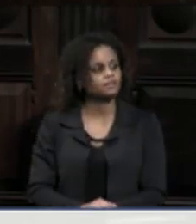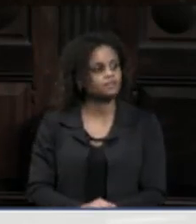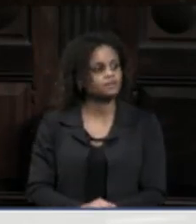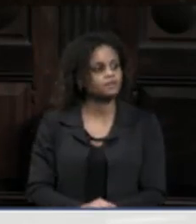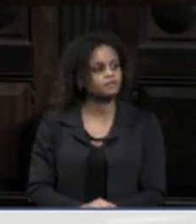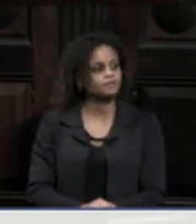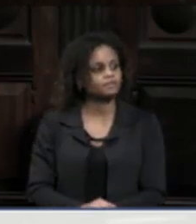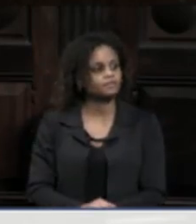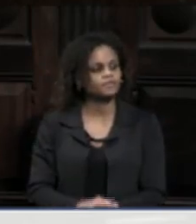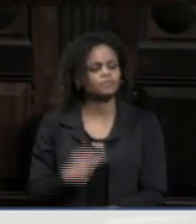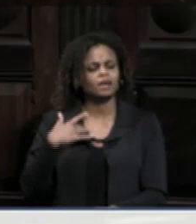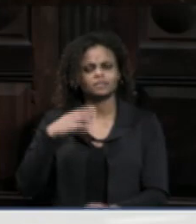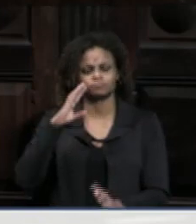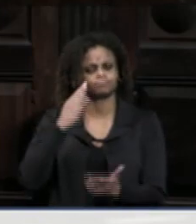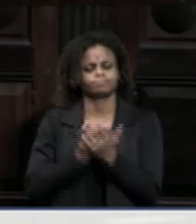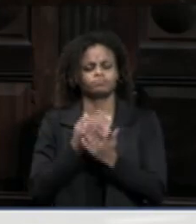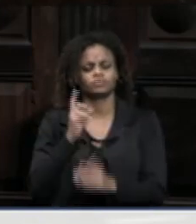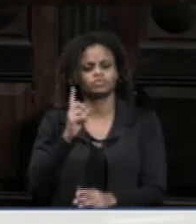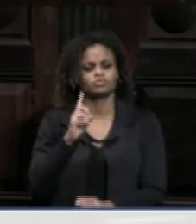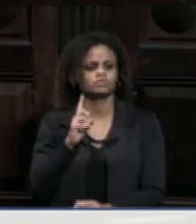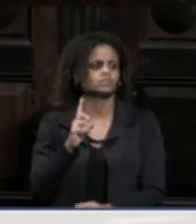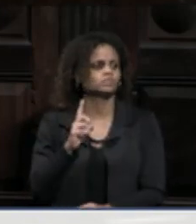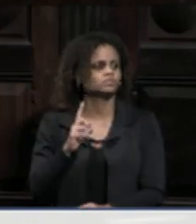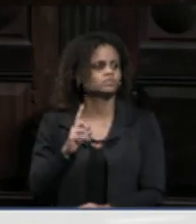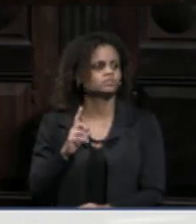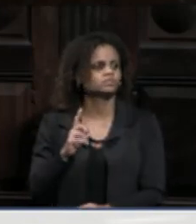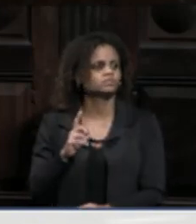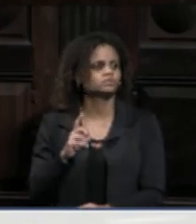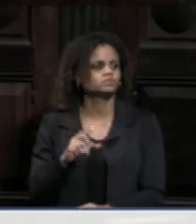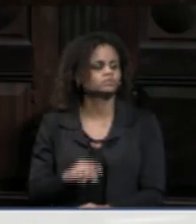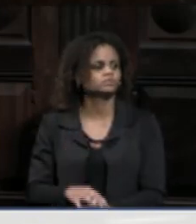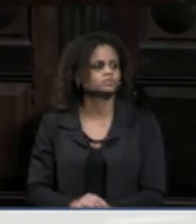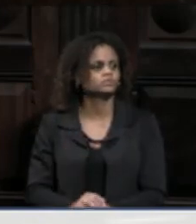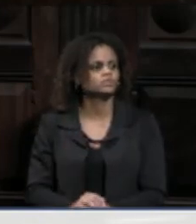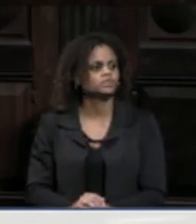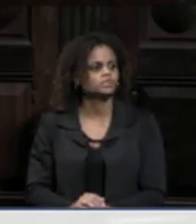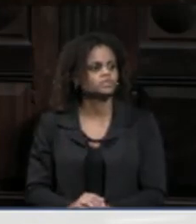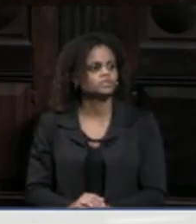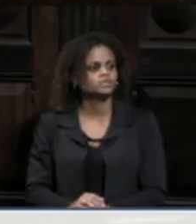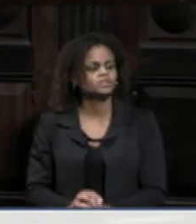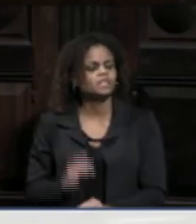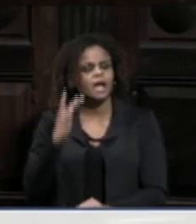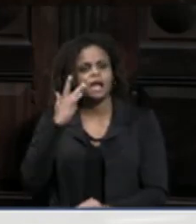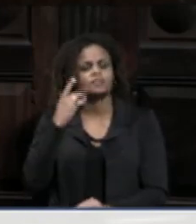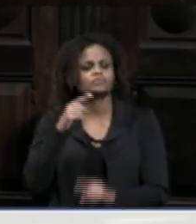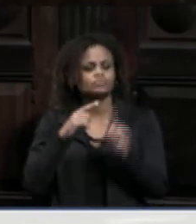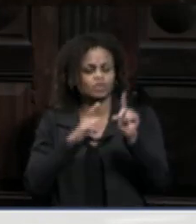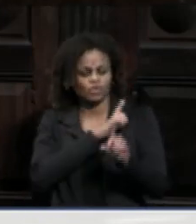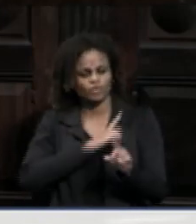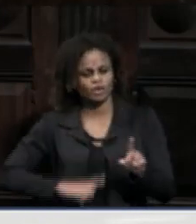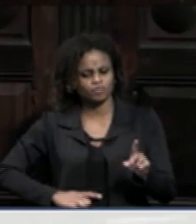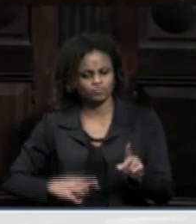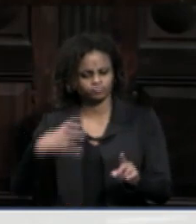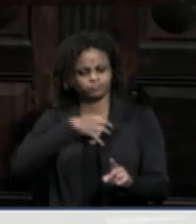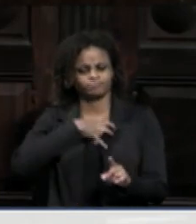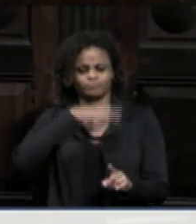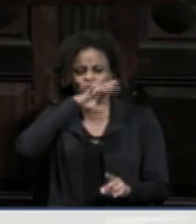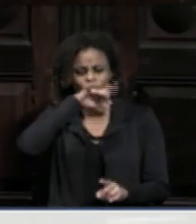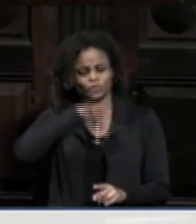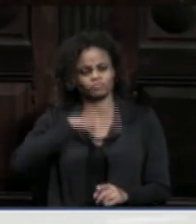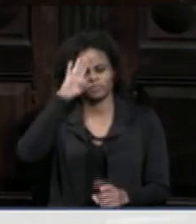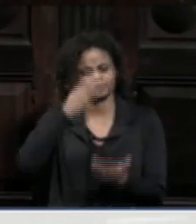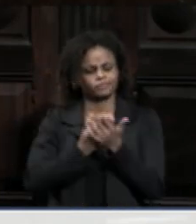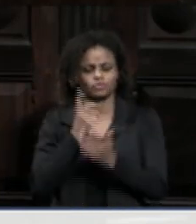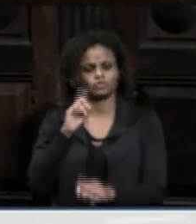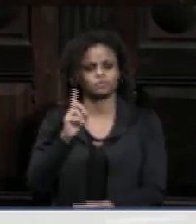acredito que isso seja verdade. Não acredito nesse sentimento menor. Mas li hoje no jornal de